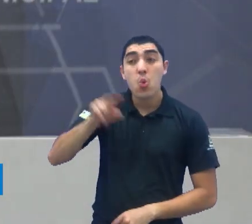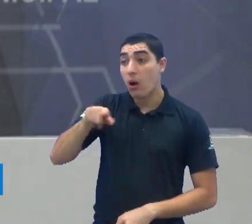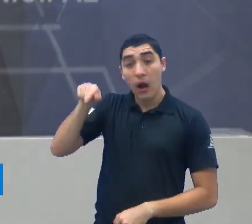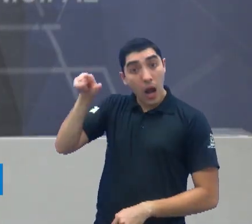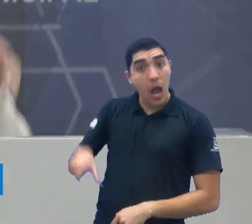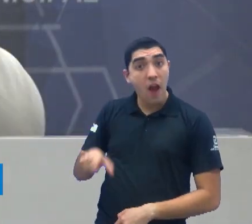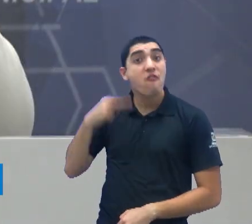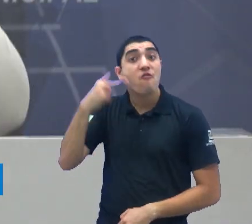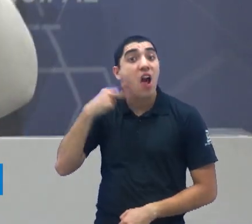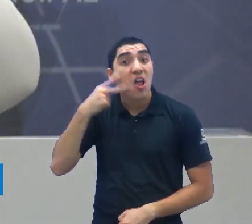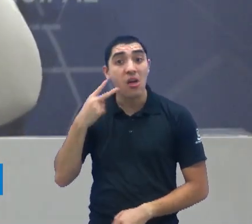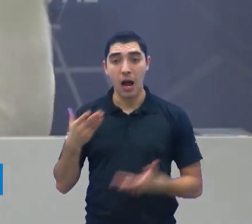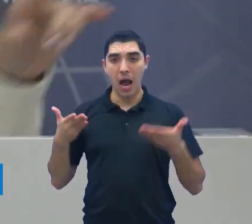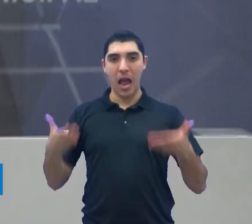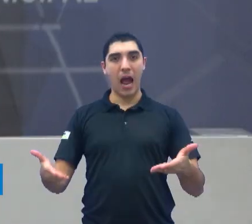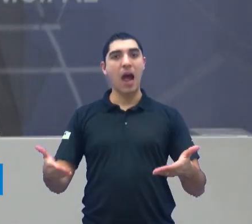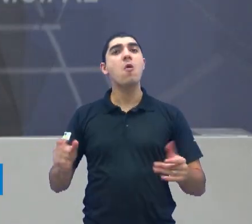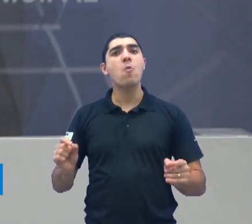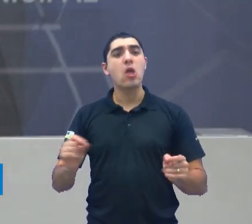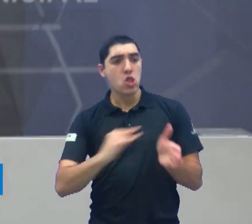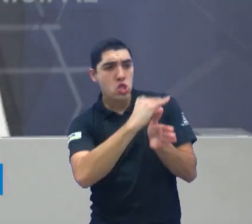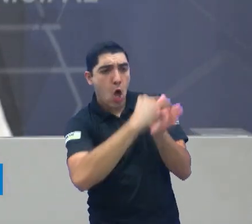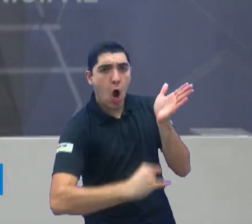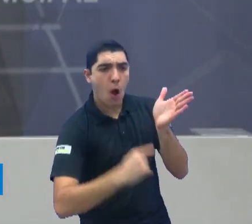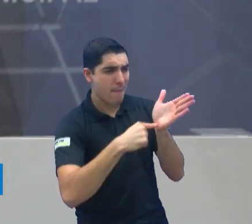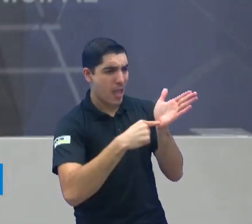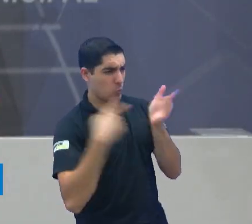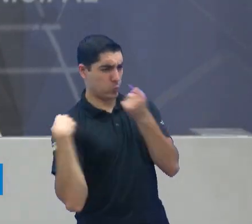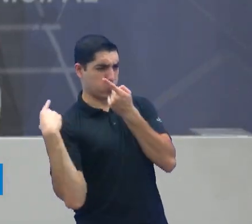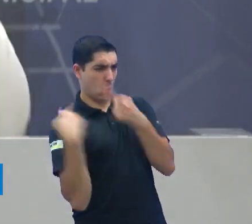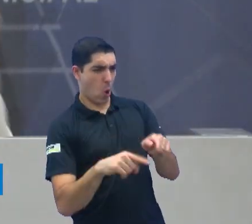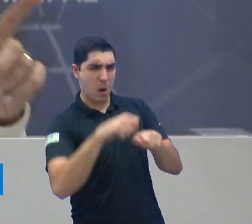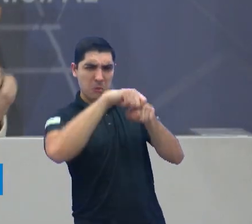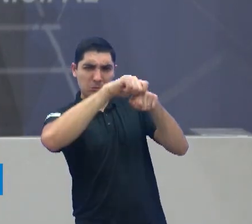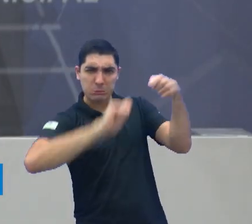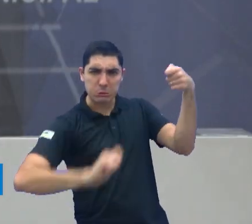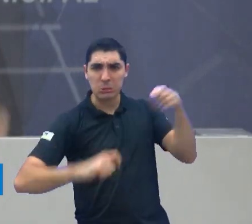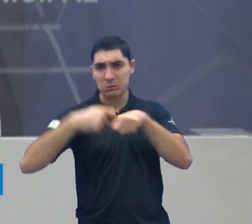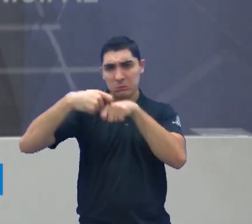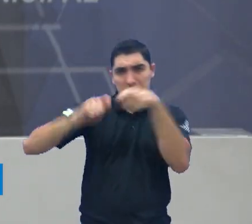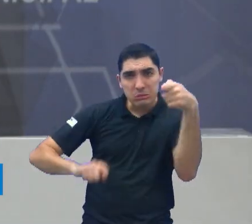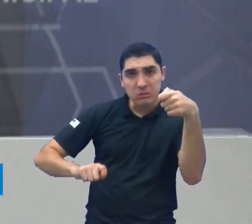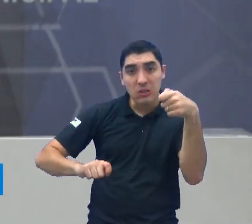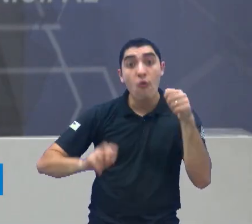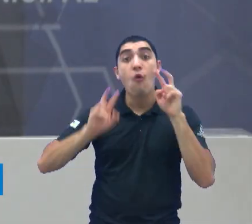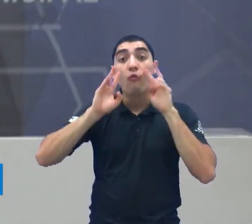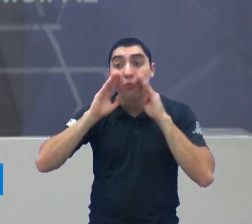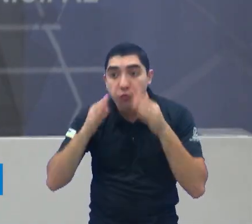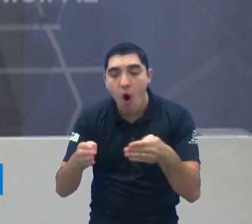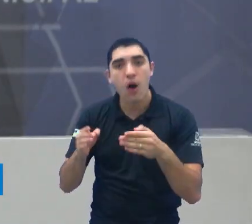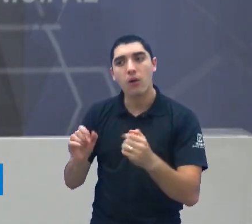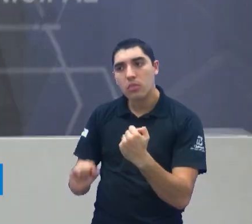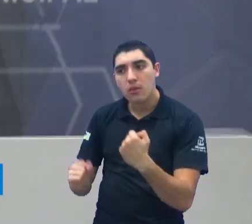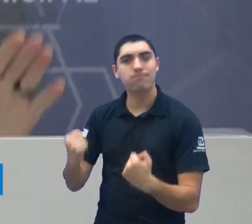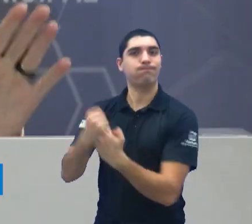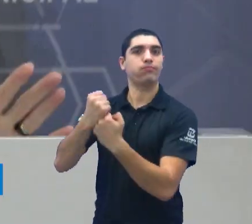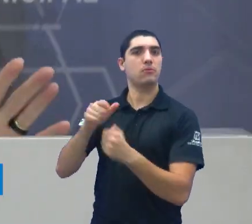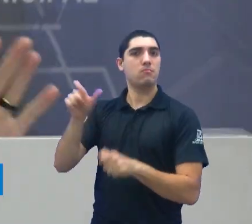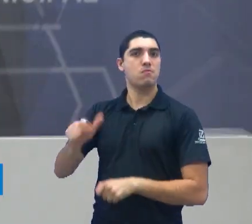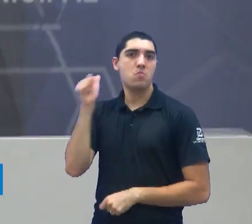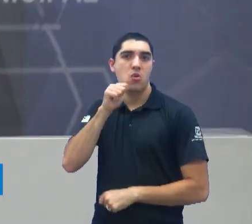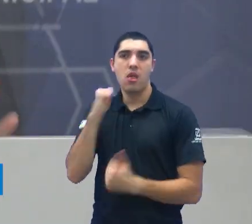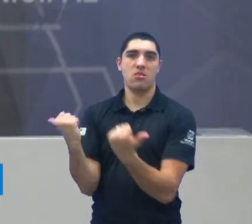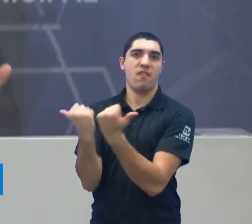rasgando qualquer documento, qualquer papel, rasgando qualquer coisa que seja em defesa das mulheres. Mas